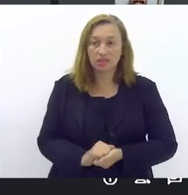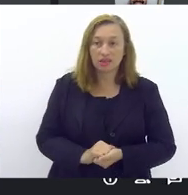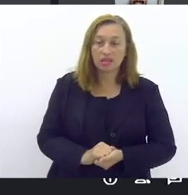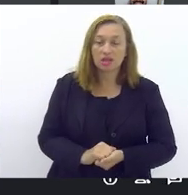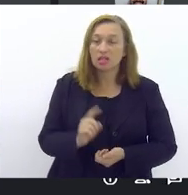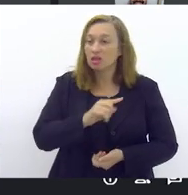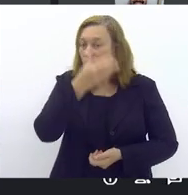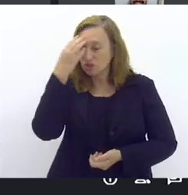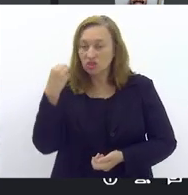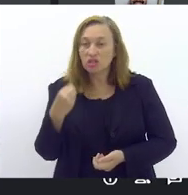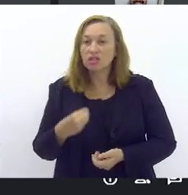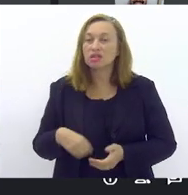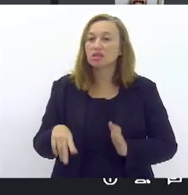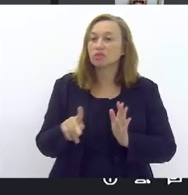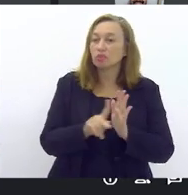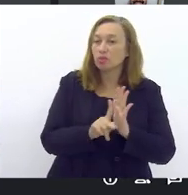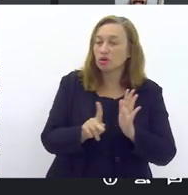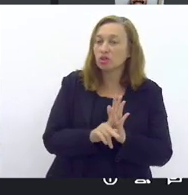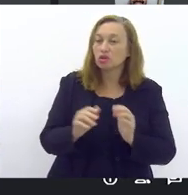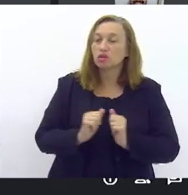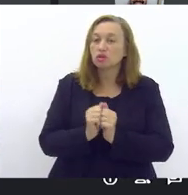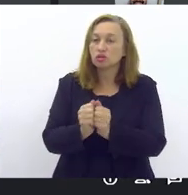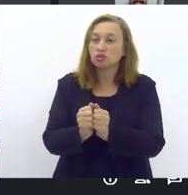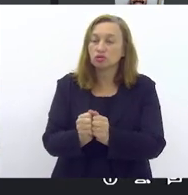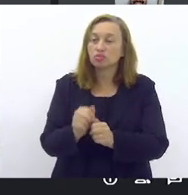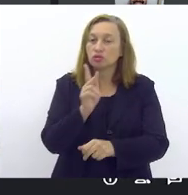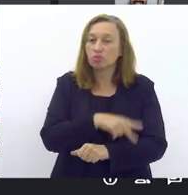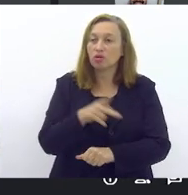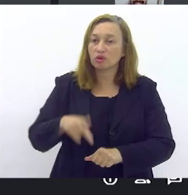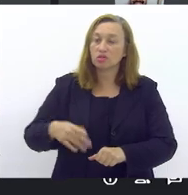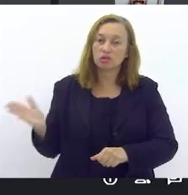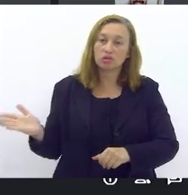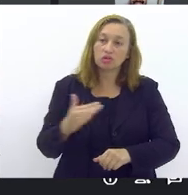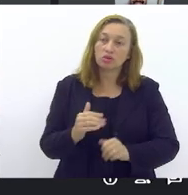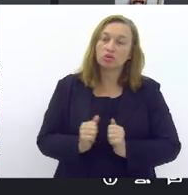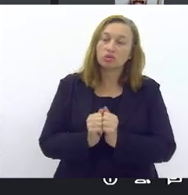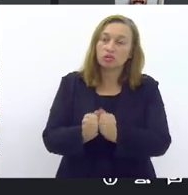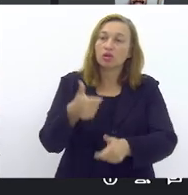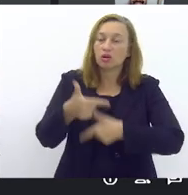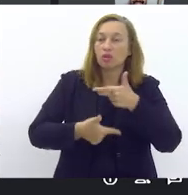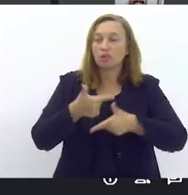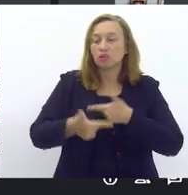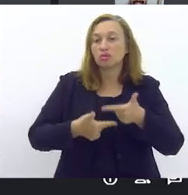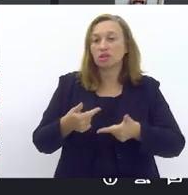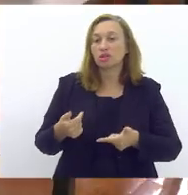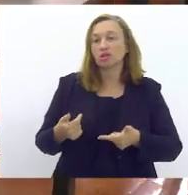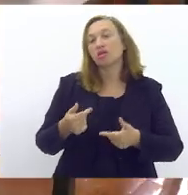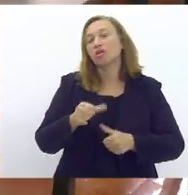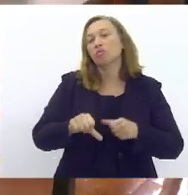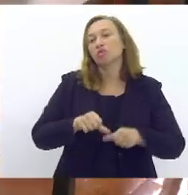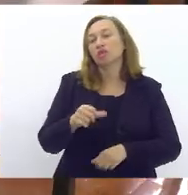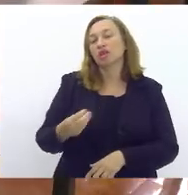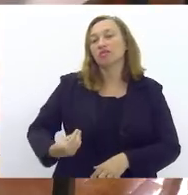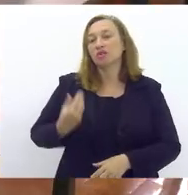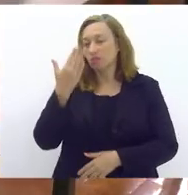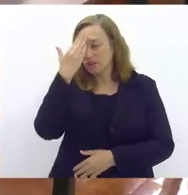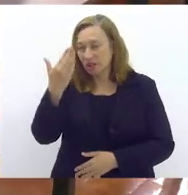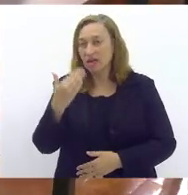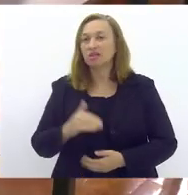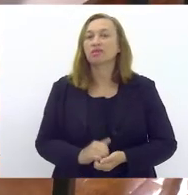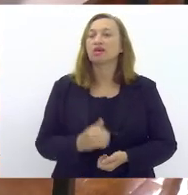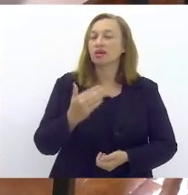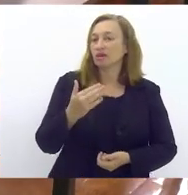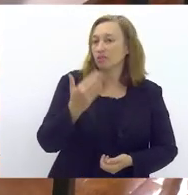somos todas professoras, seguimos junto na luta, só luta muda a vida. Muito obrigada a todos. Muito obrigado,